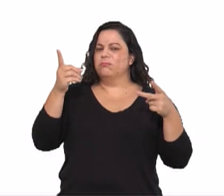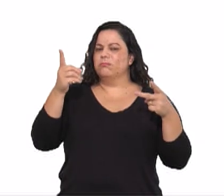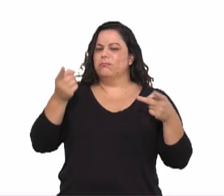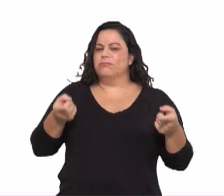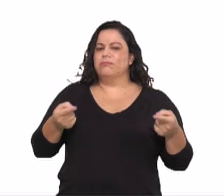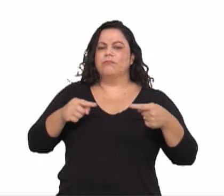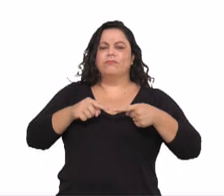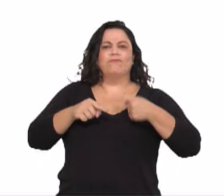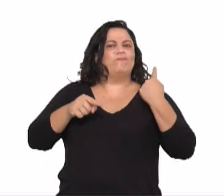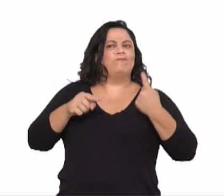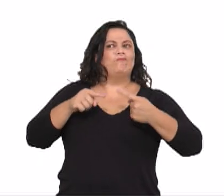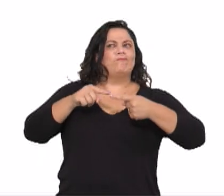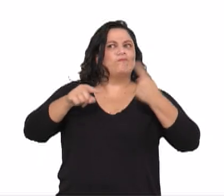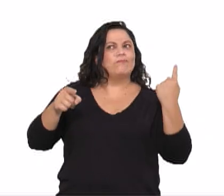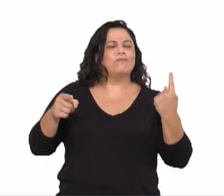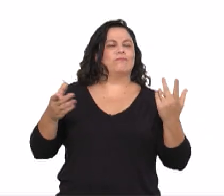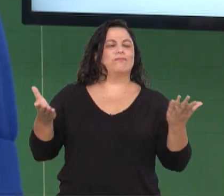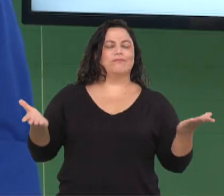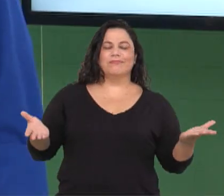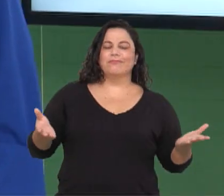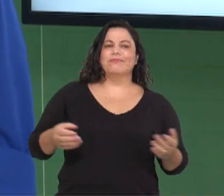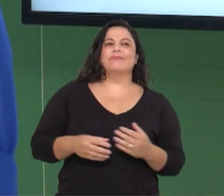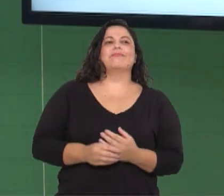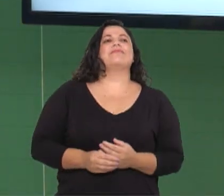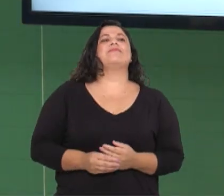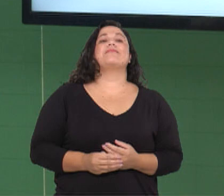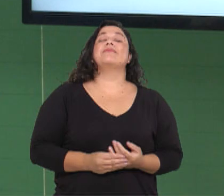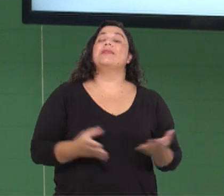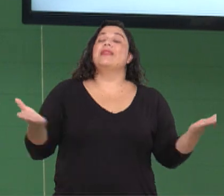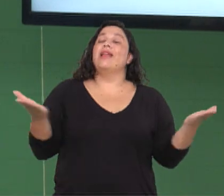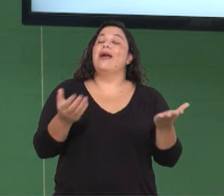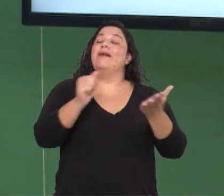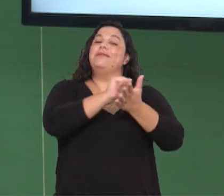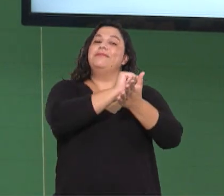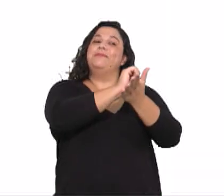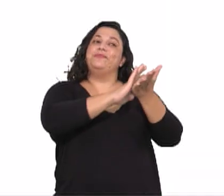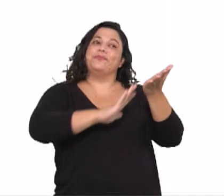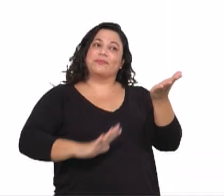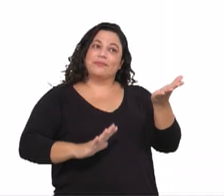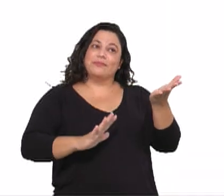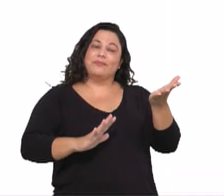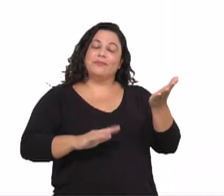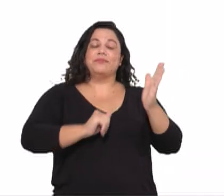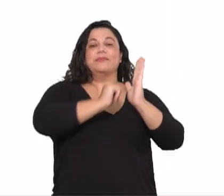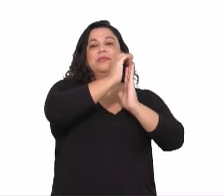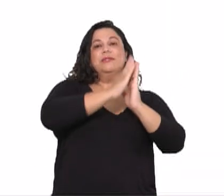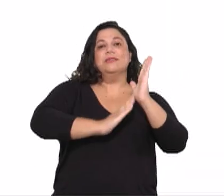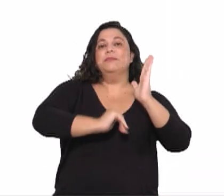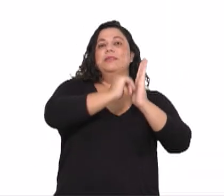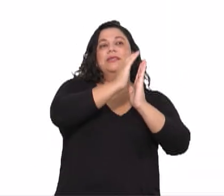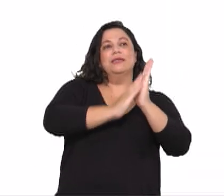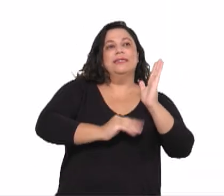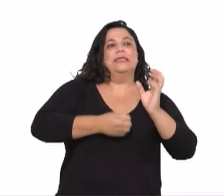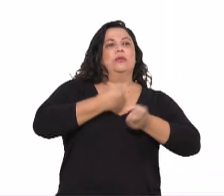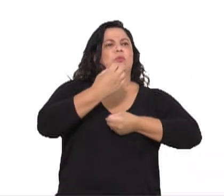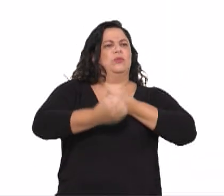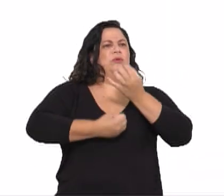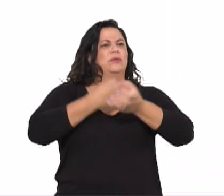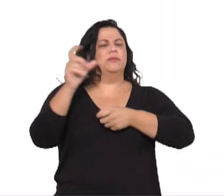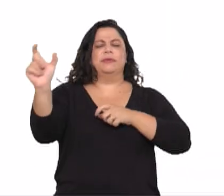coisa. E agora, uma atividade. Pintar no poema as palavras